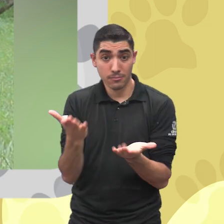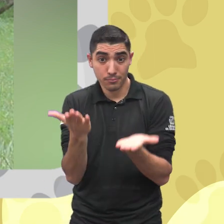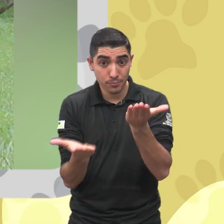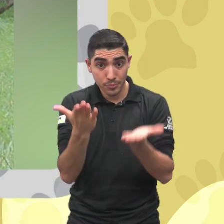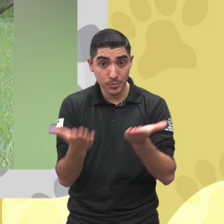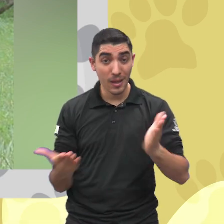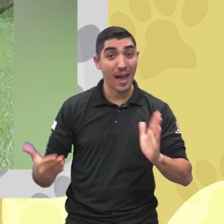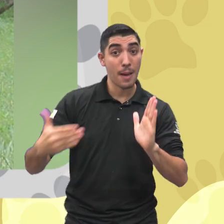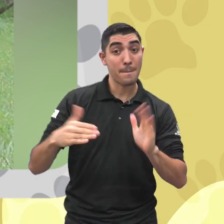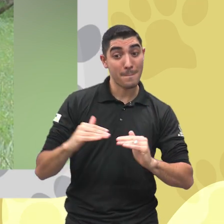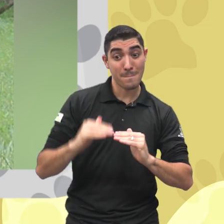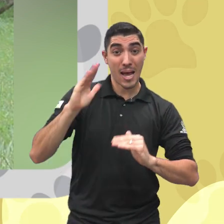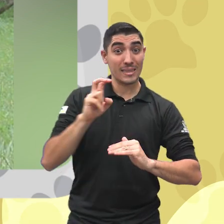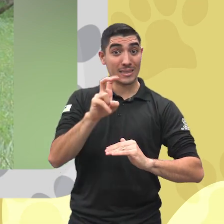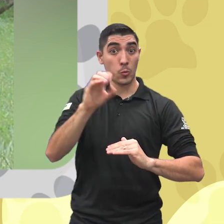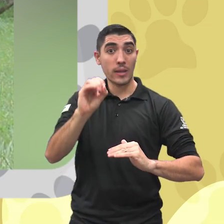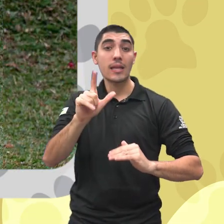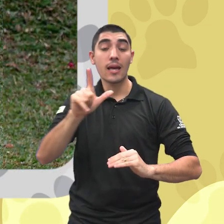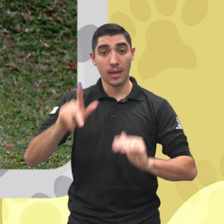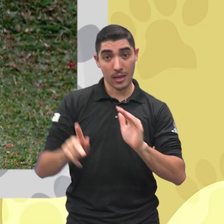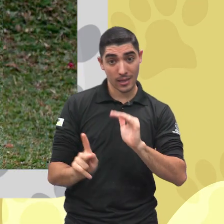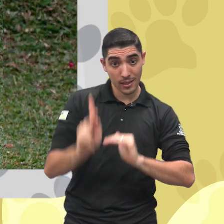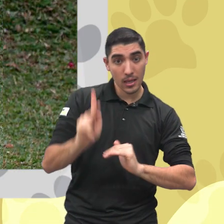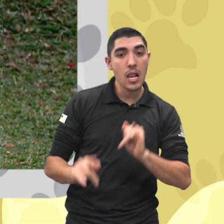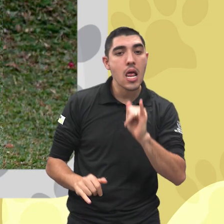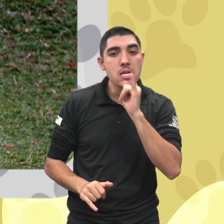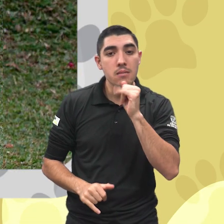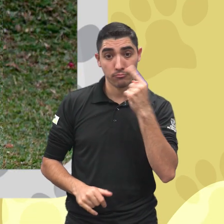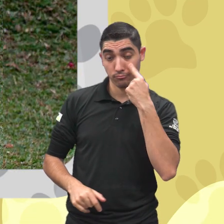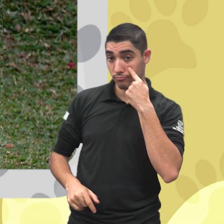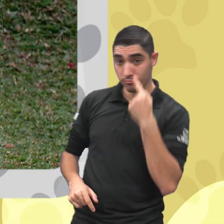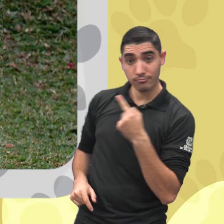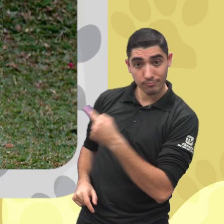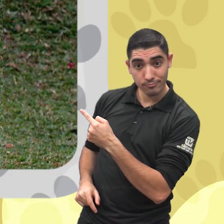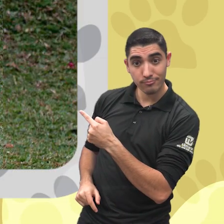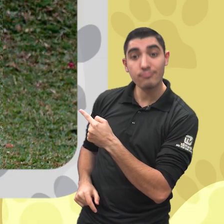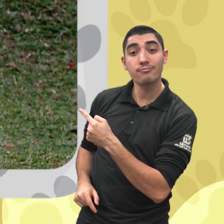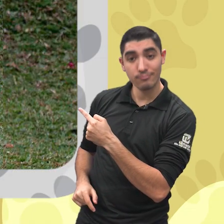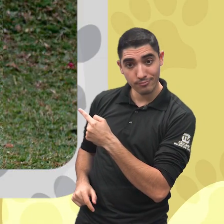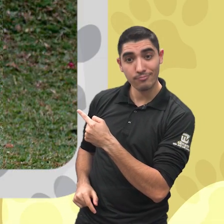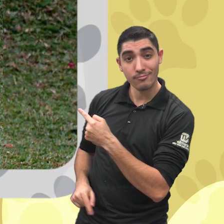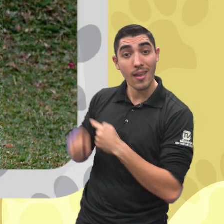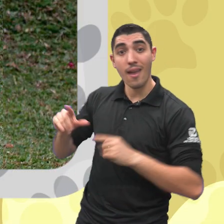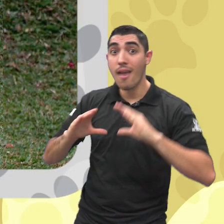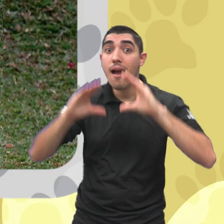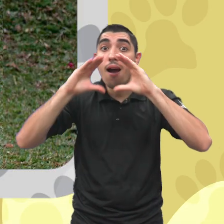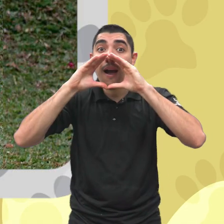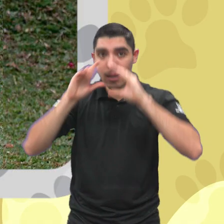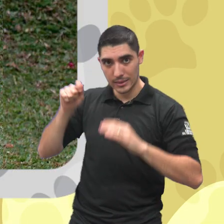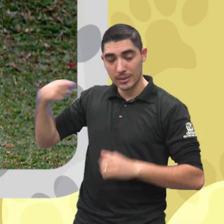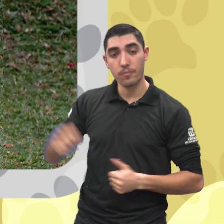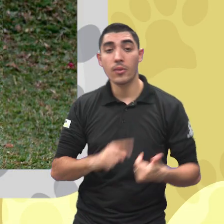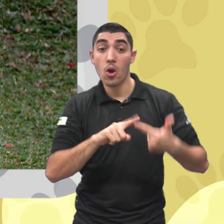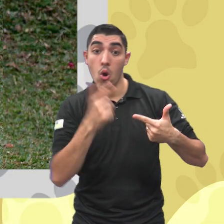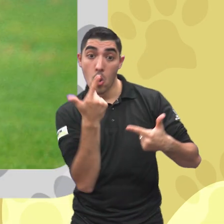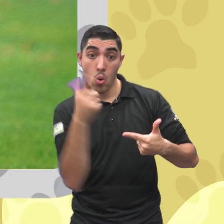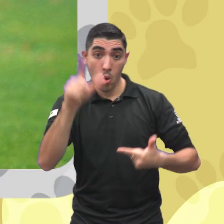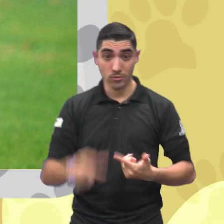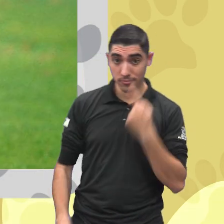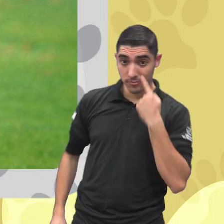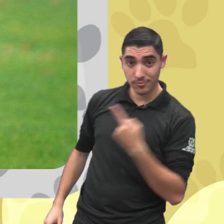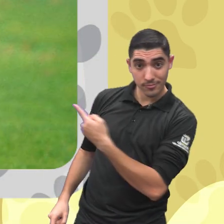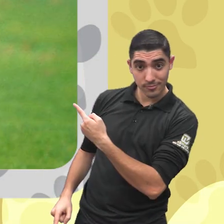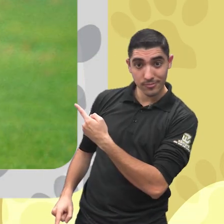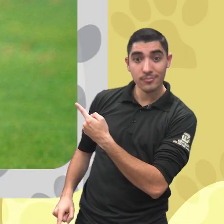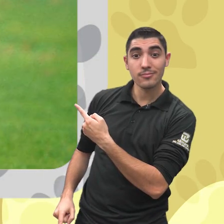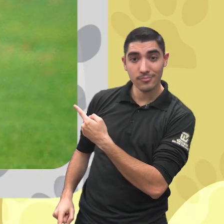podem pesar mais de 50 quilos. O dog alemão, por exemplo, é considerado o cão mais alto do mundo. Já o